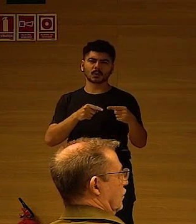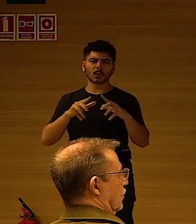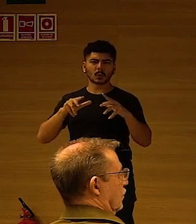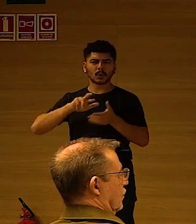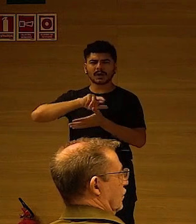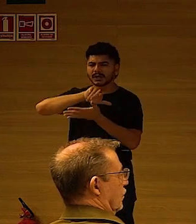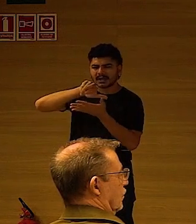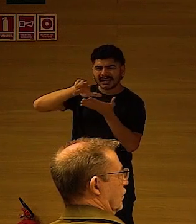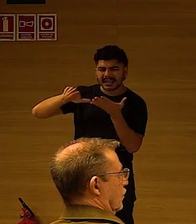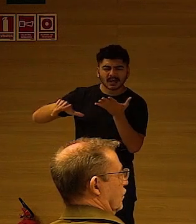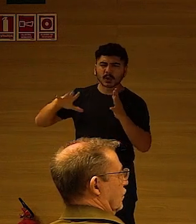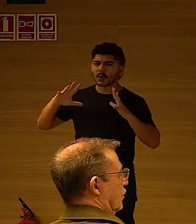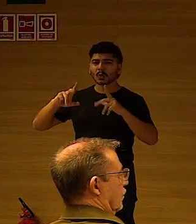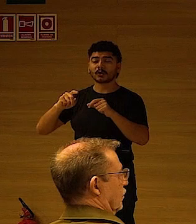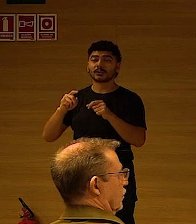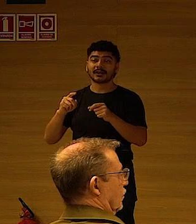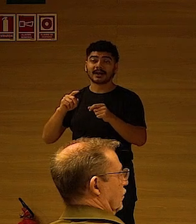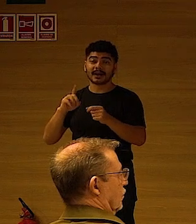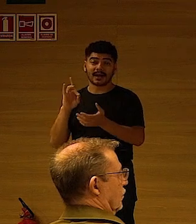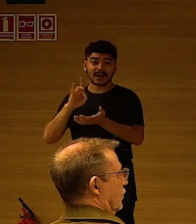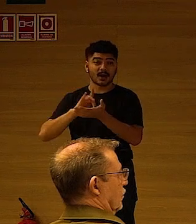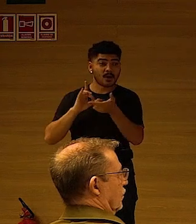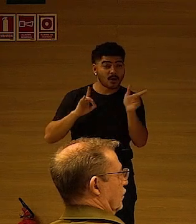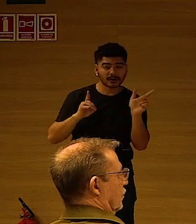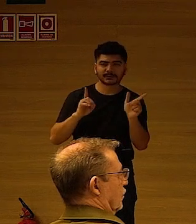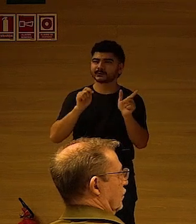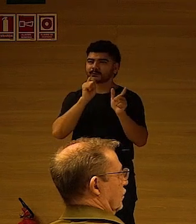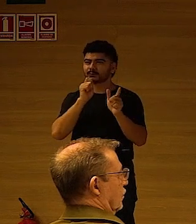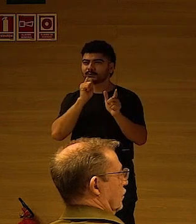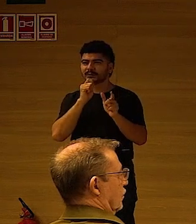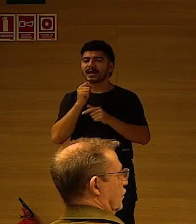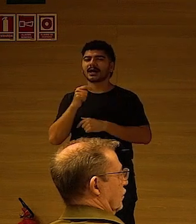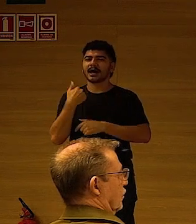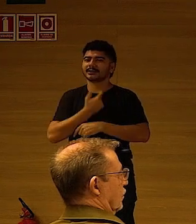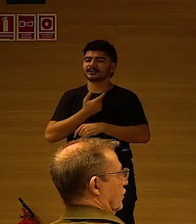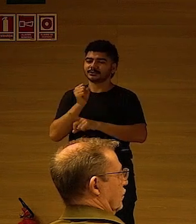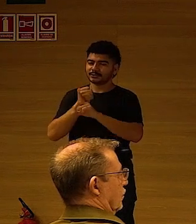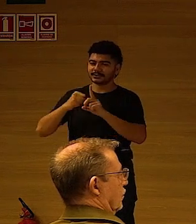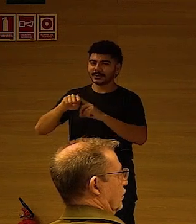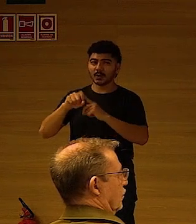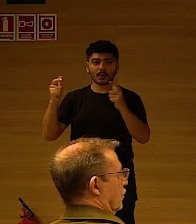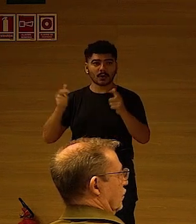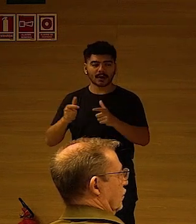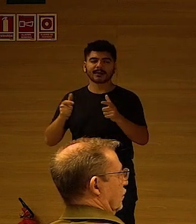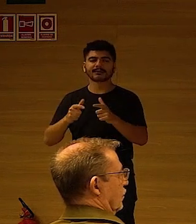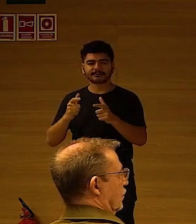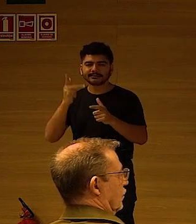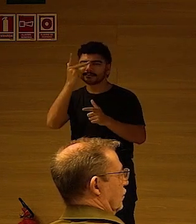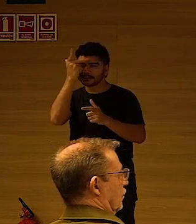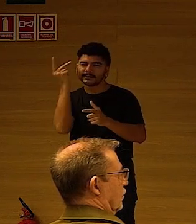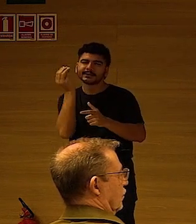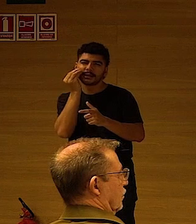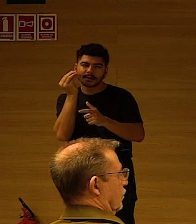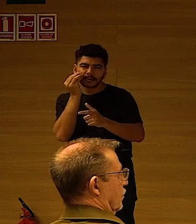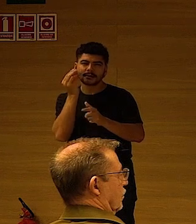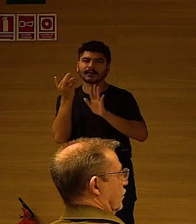diverso, não existe outra realidade. E a gente ainda está num espaço social em que as pessoas tentam